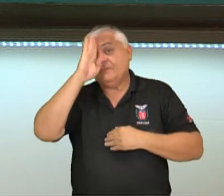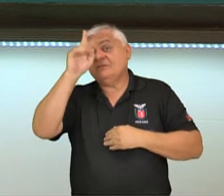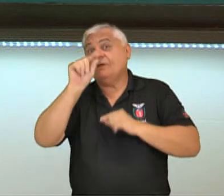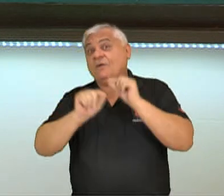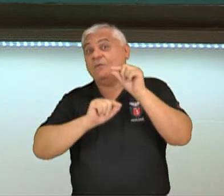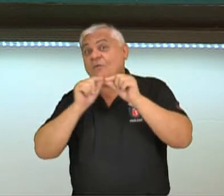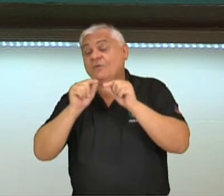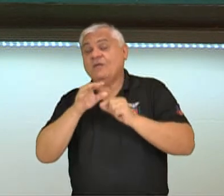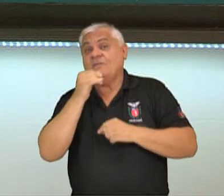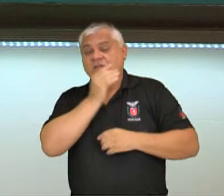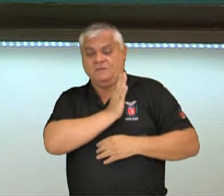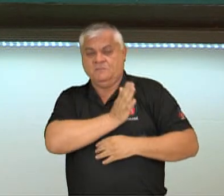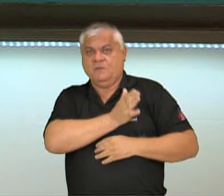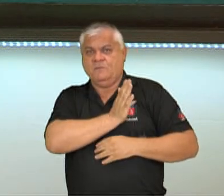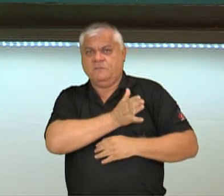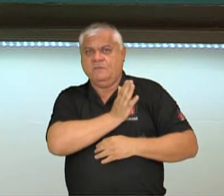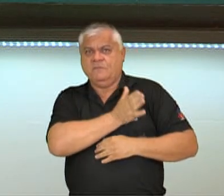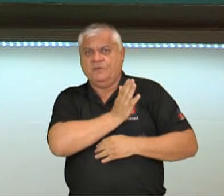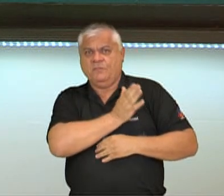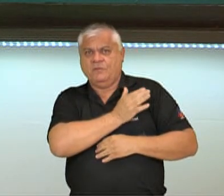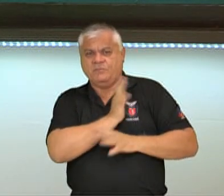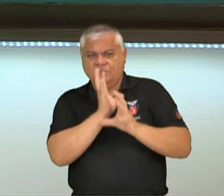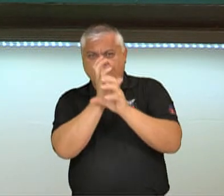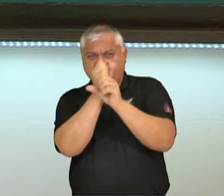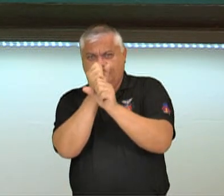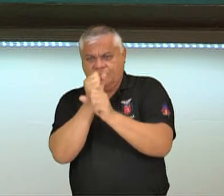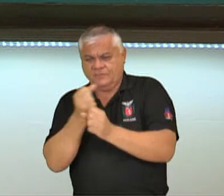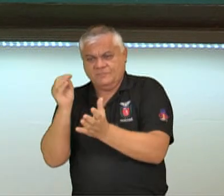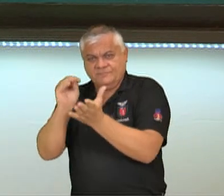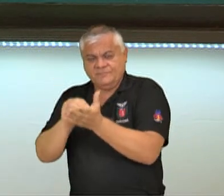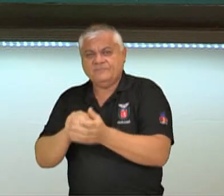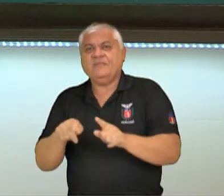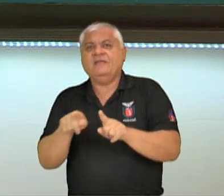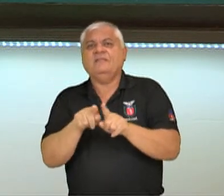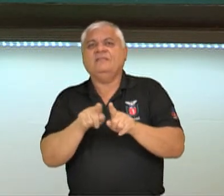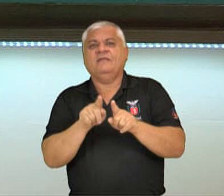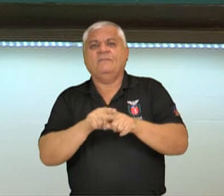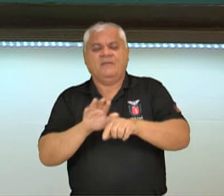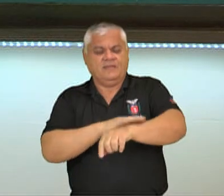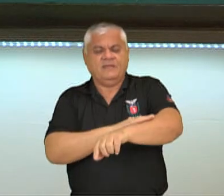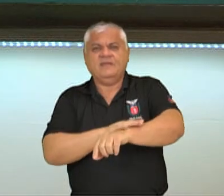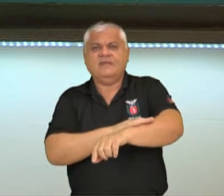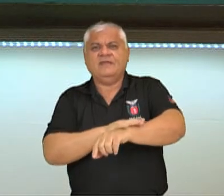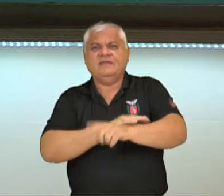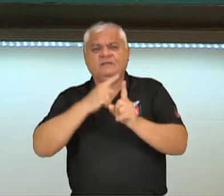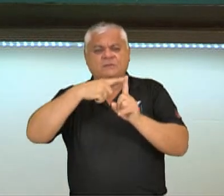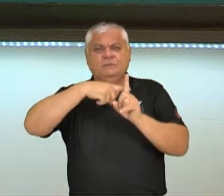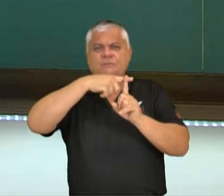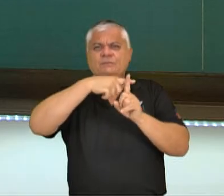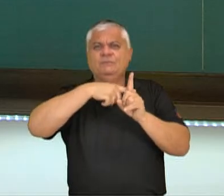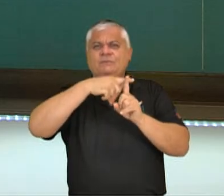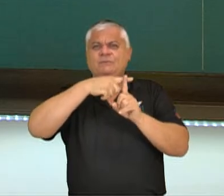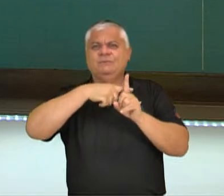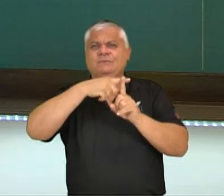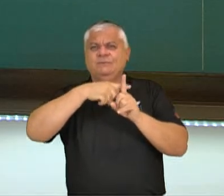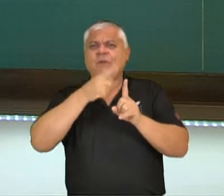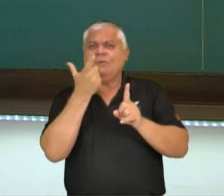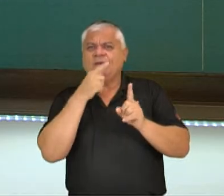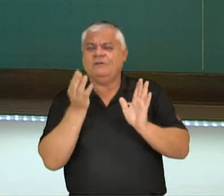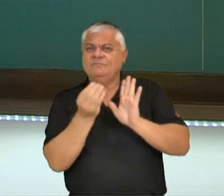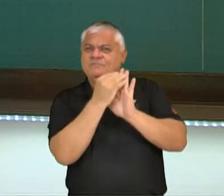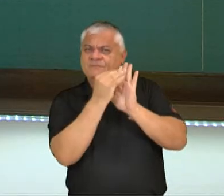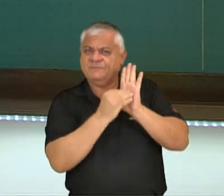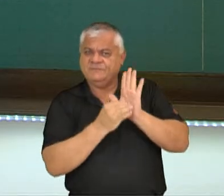nossa frequência cardíaca e a temperatura da nossa pele. Então, olha que interessante a conclusão que